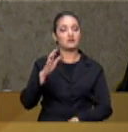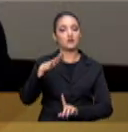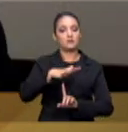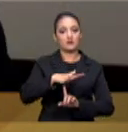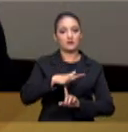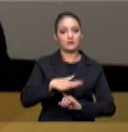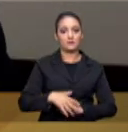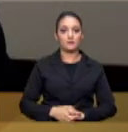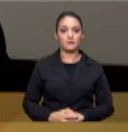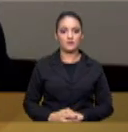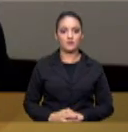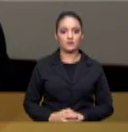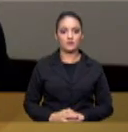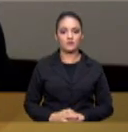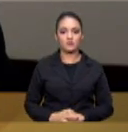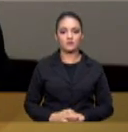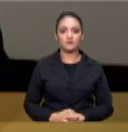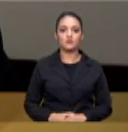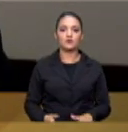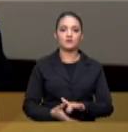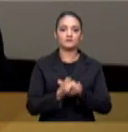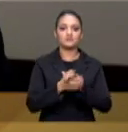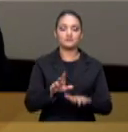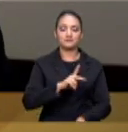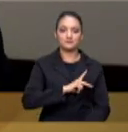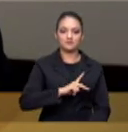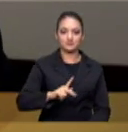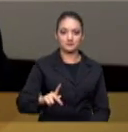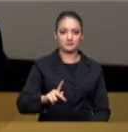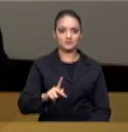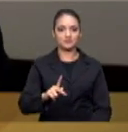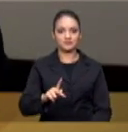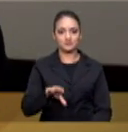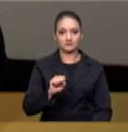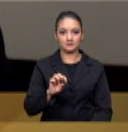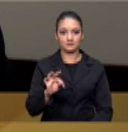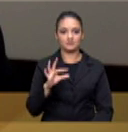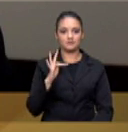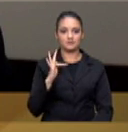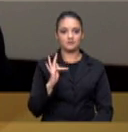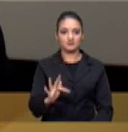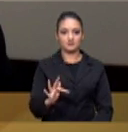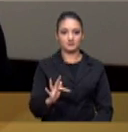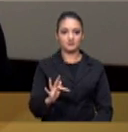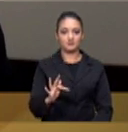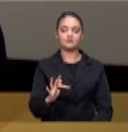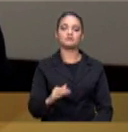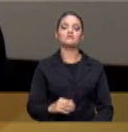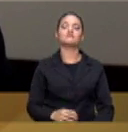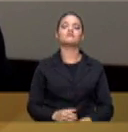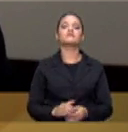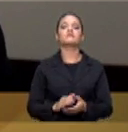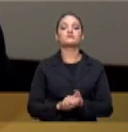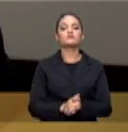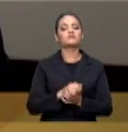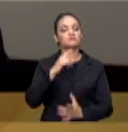Excelentíssimo senhor ministro, presidente dessa colenda Suprema Corte, excelentíssimo senhor ministro